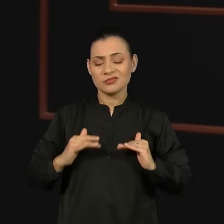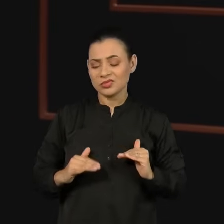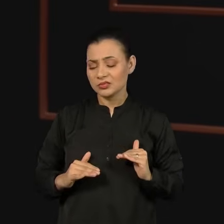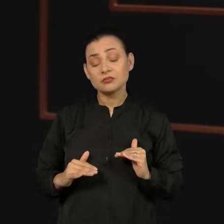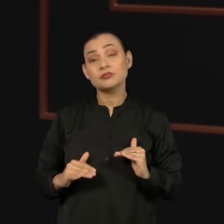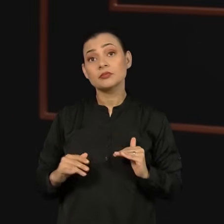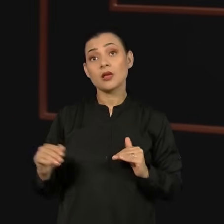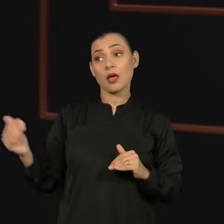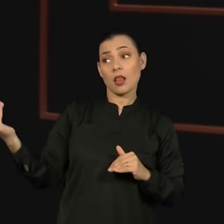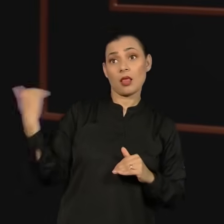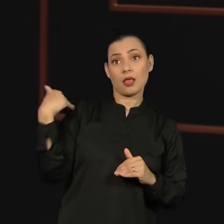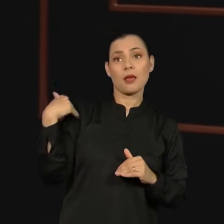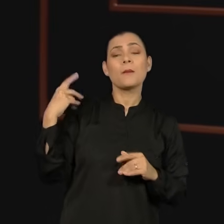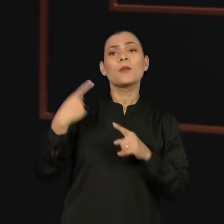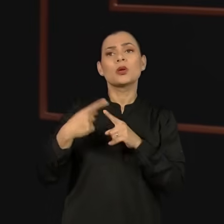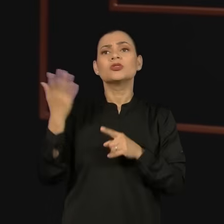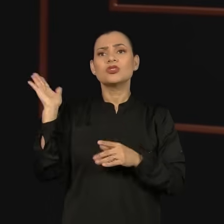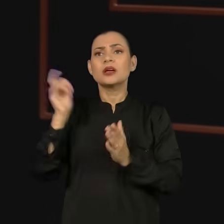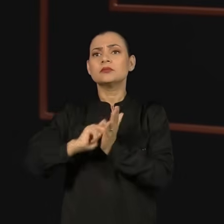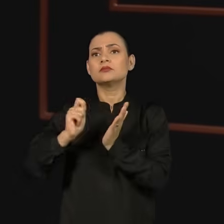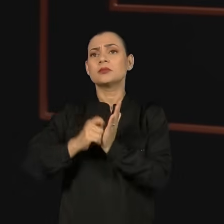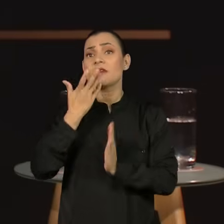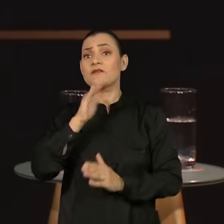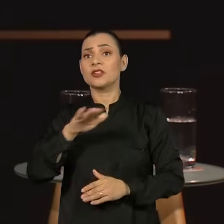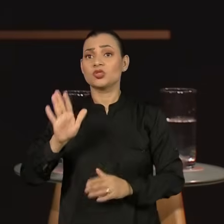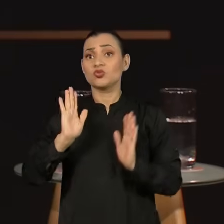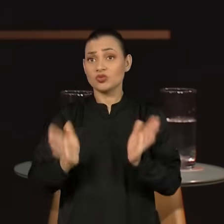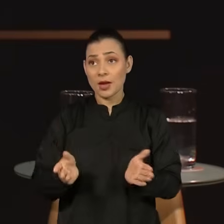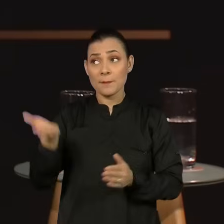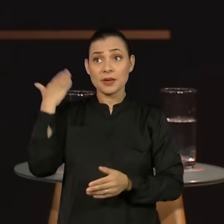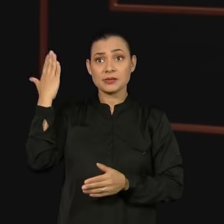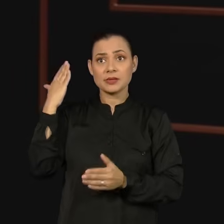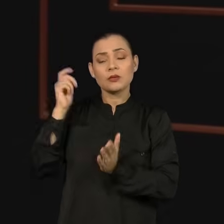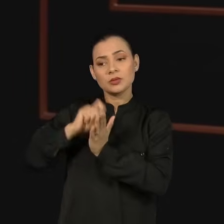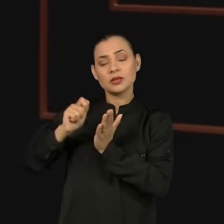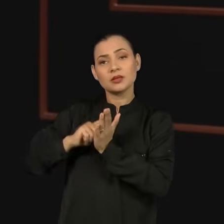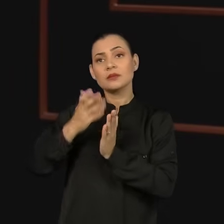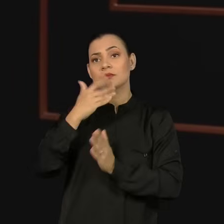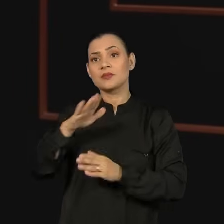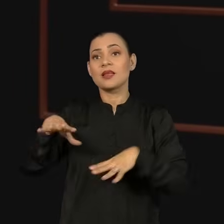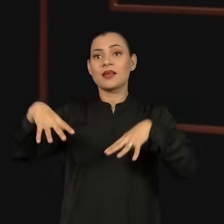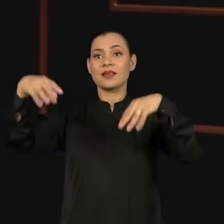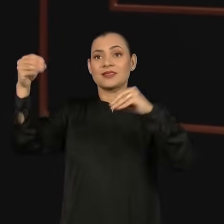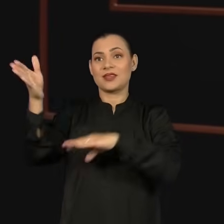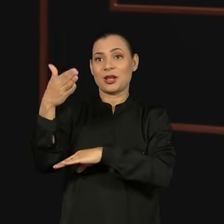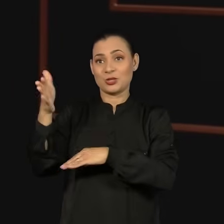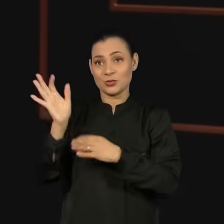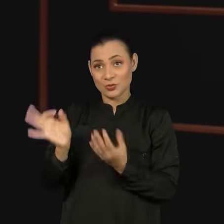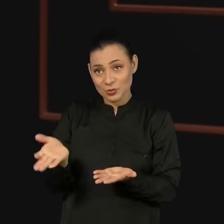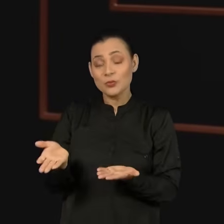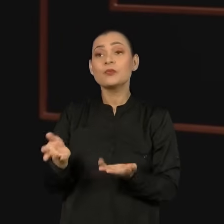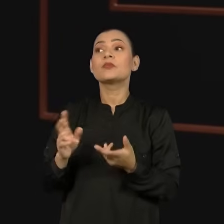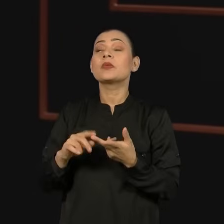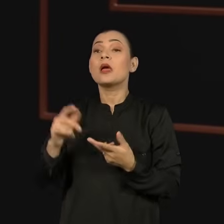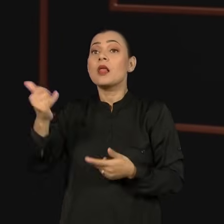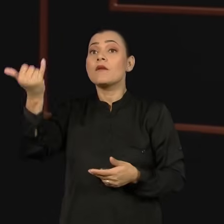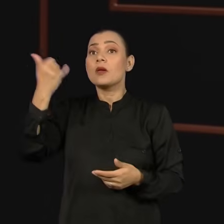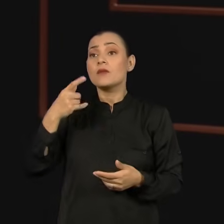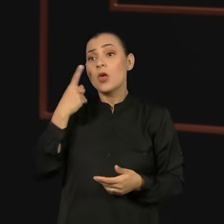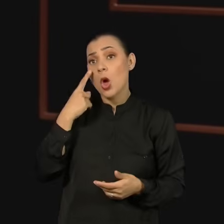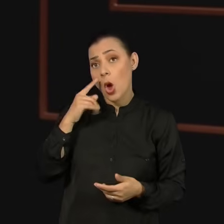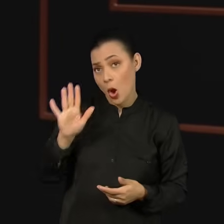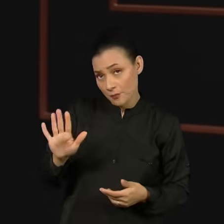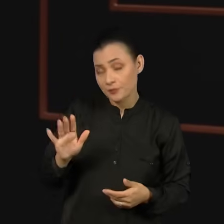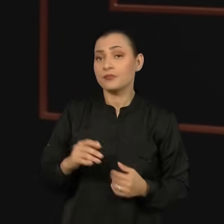olha, porque eu já tinha escrito livros infantis. A primeira coisa que eu fiz lá foram os livros do Castelo Rá-Tim-Bum. Ela falou assim, Flávio,